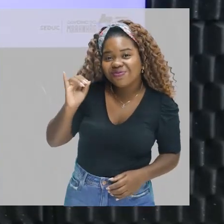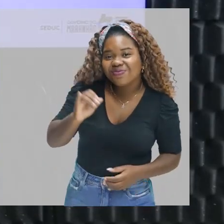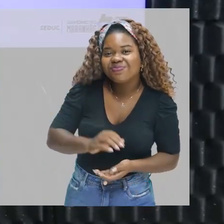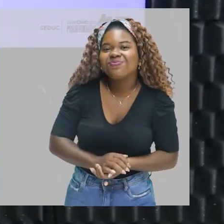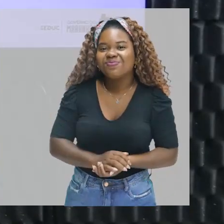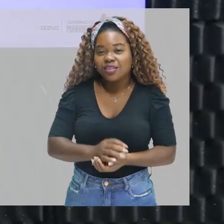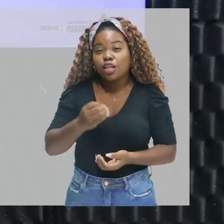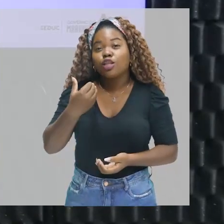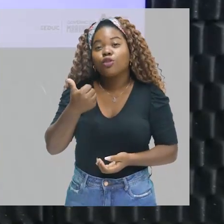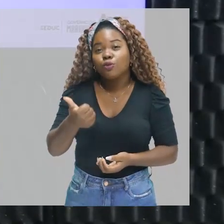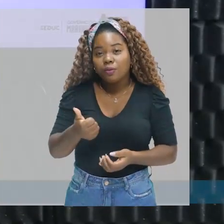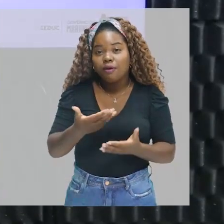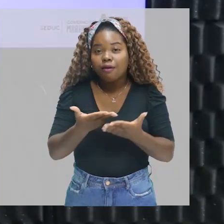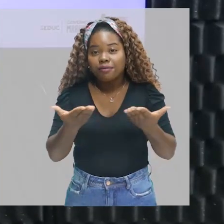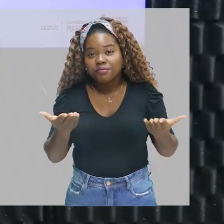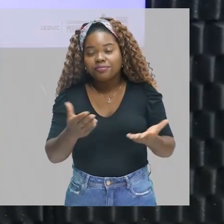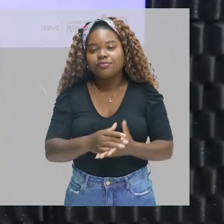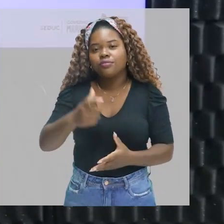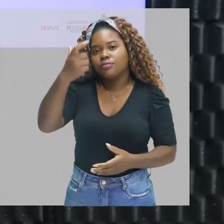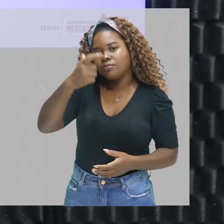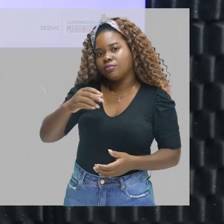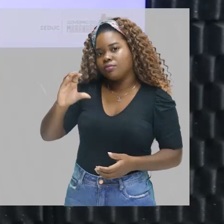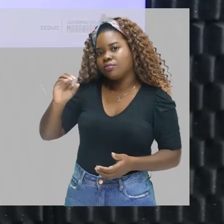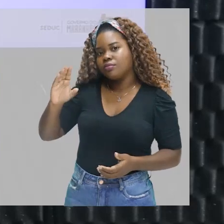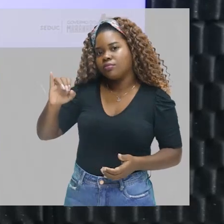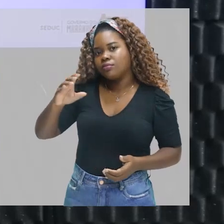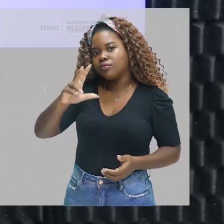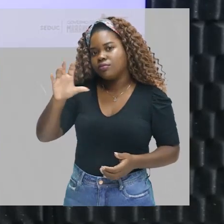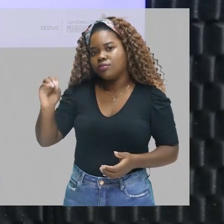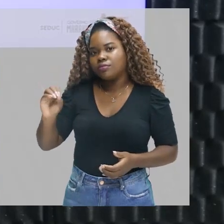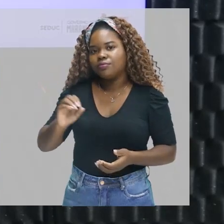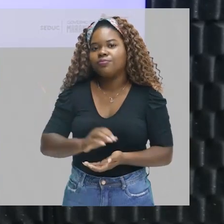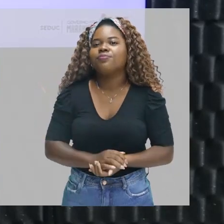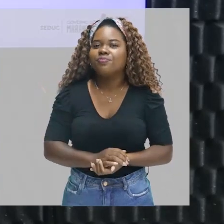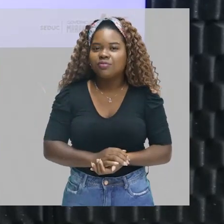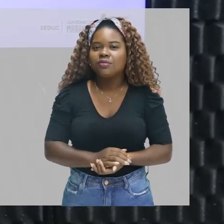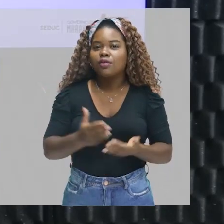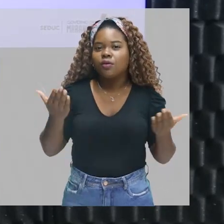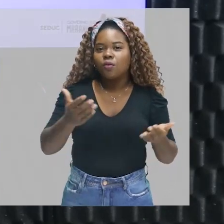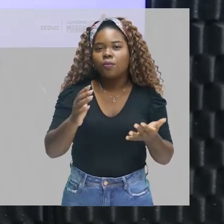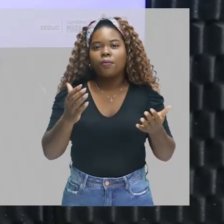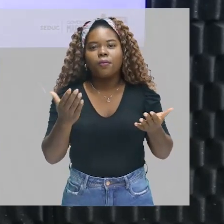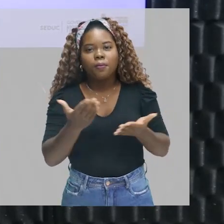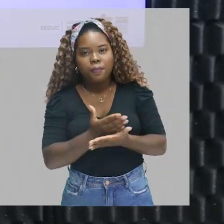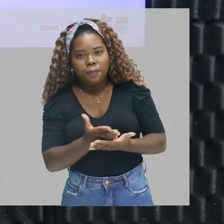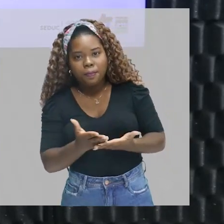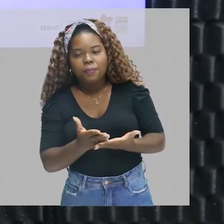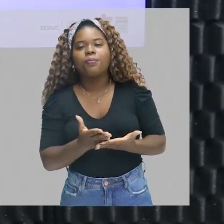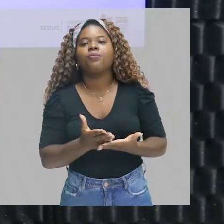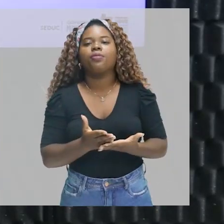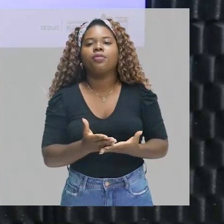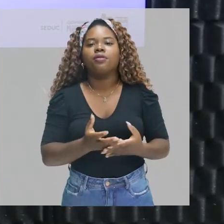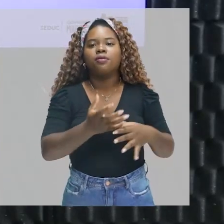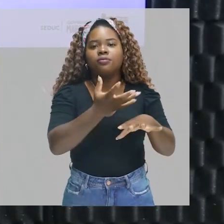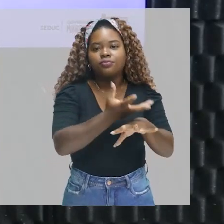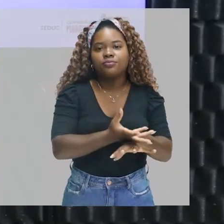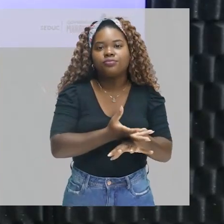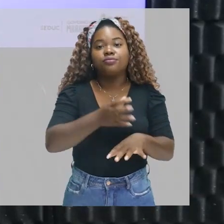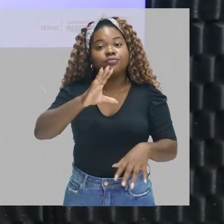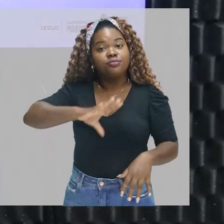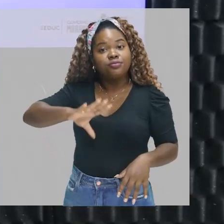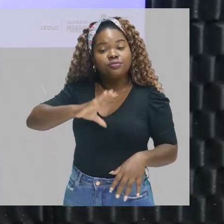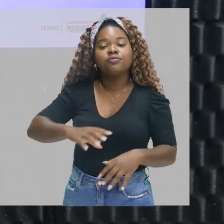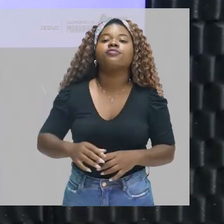pessoal! Tudo bem com vocês? Sou professora Conceição Alencar e começo agora a sua aula de língua portuguesa. Se liga na